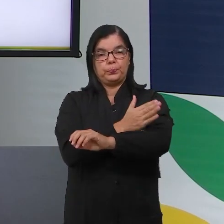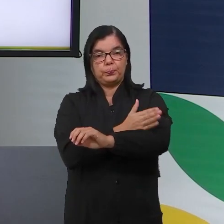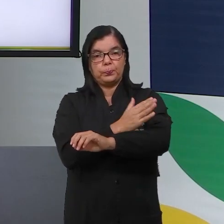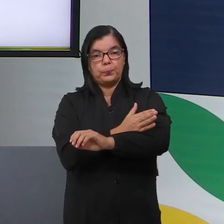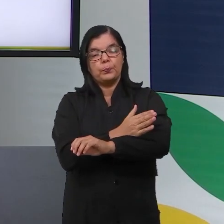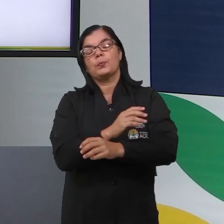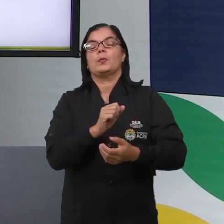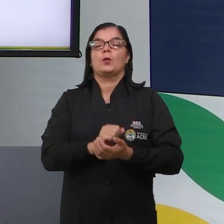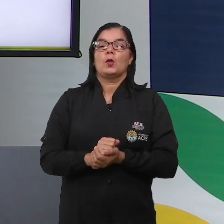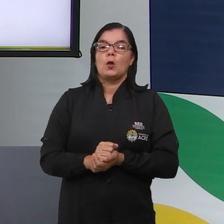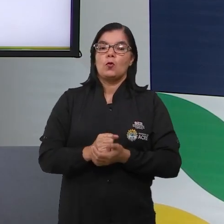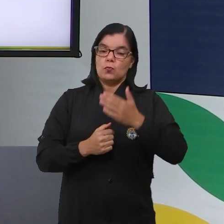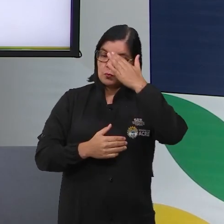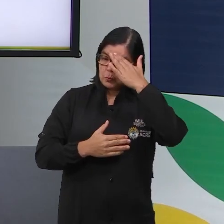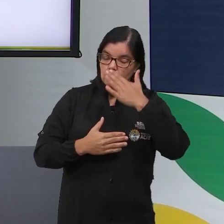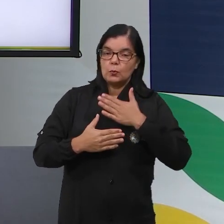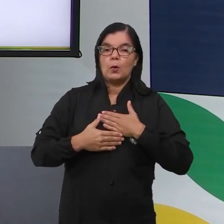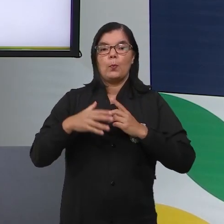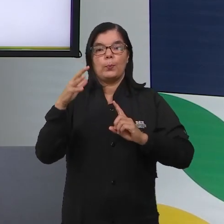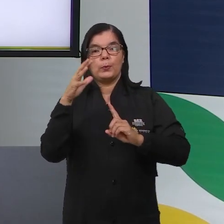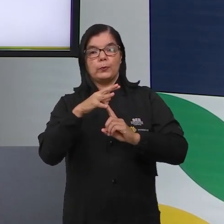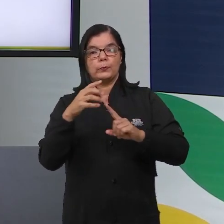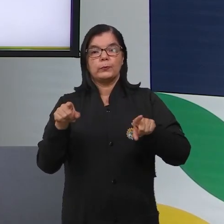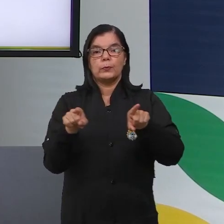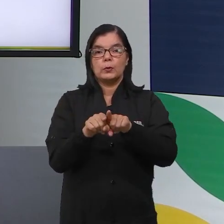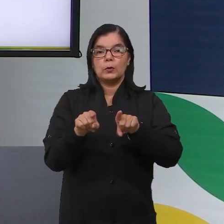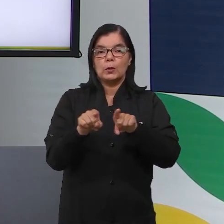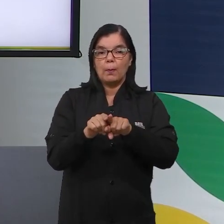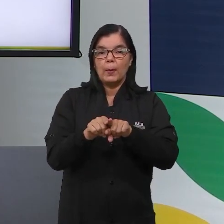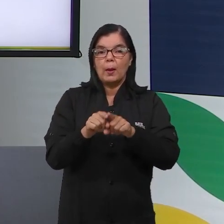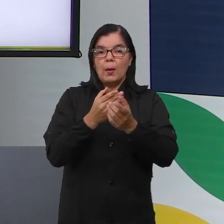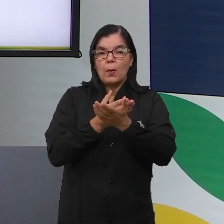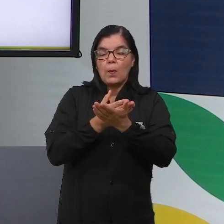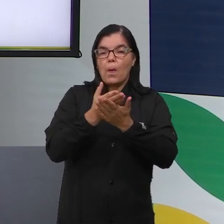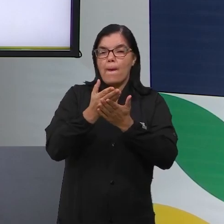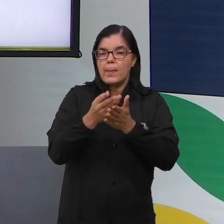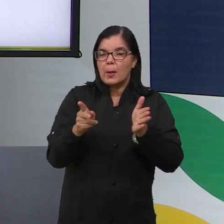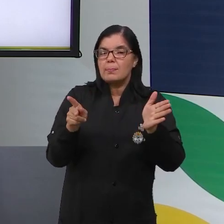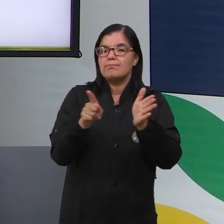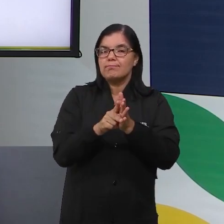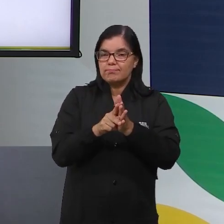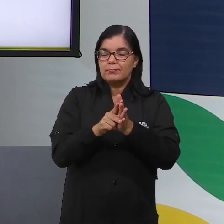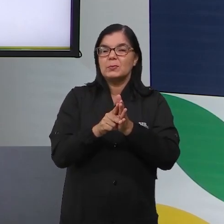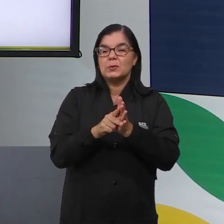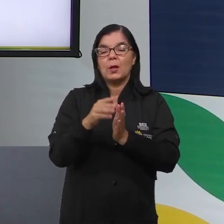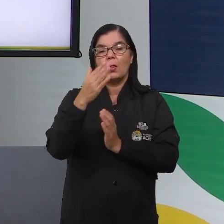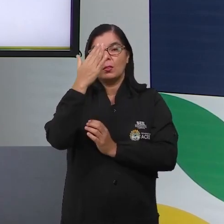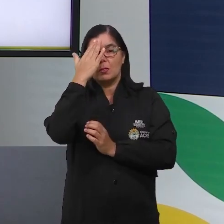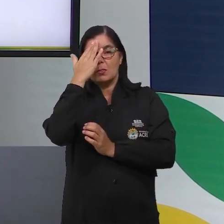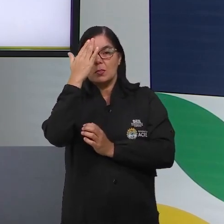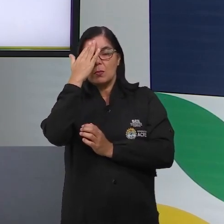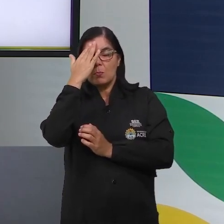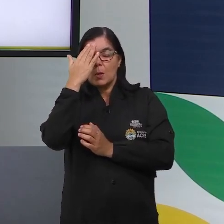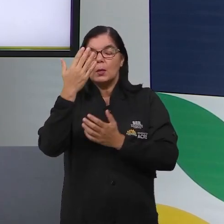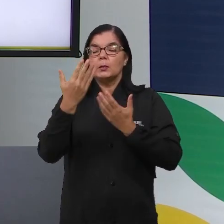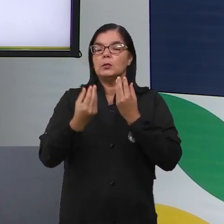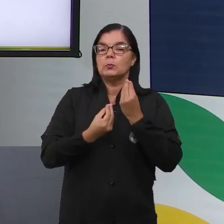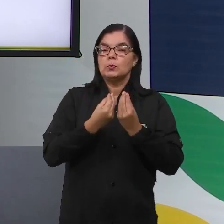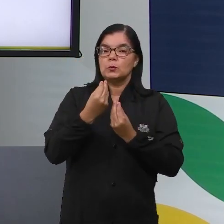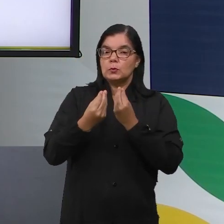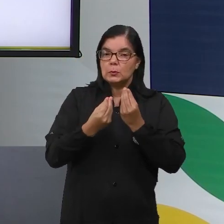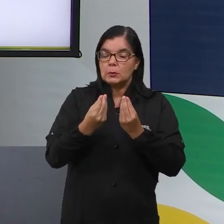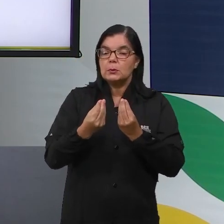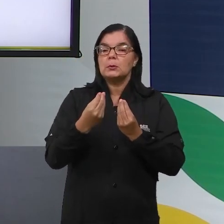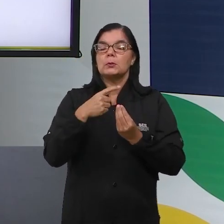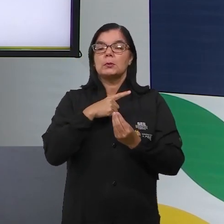O perfil corporal influencia também e aquilo começa a fazer parte da identidade, porque é o entendimento de pertencimento